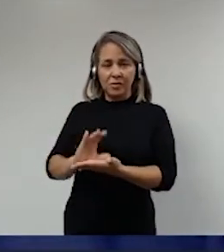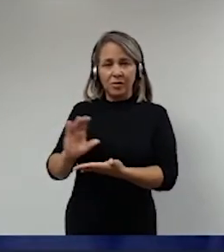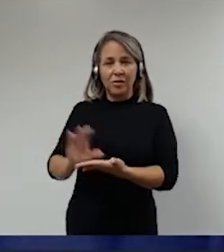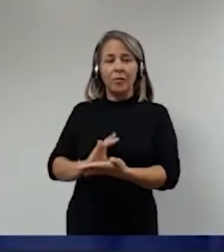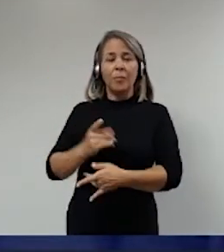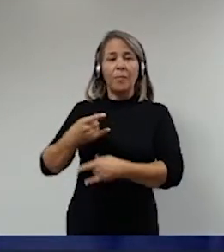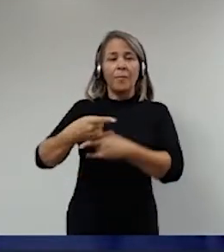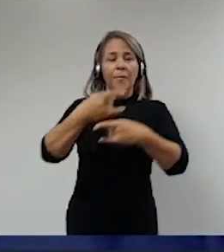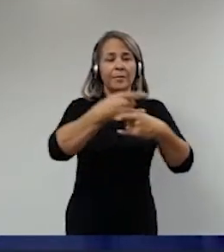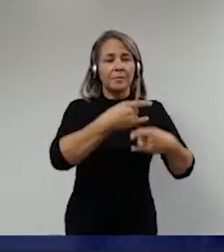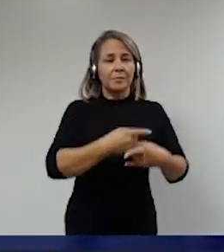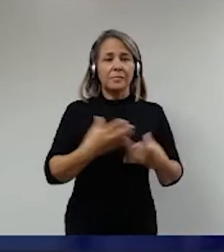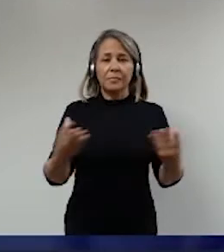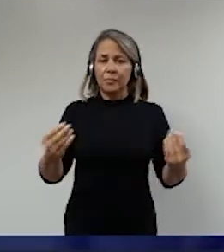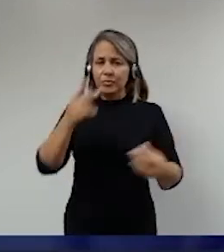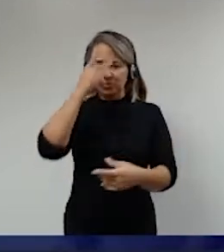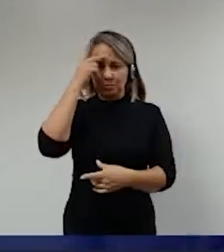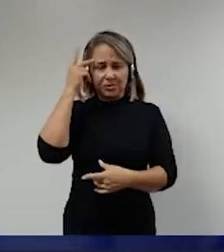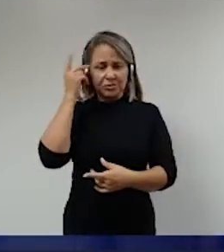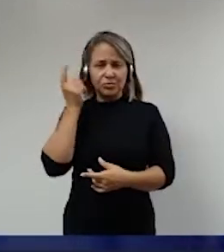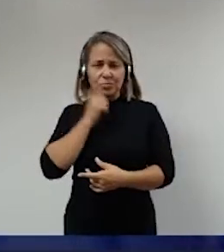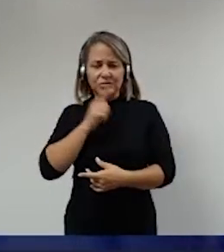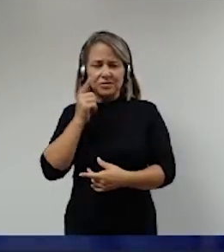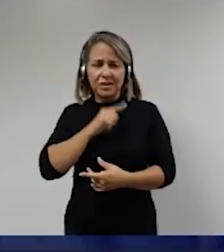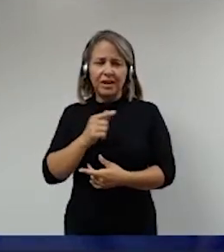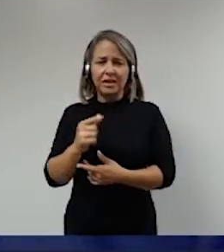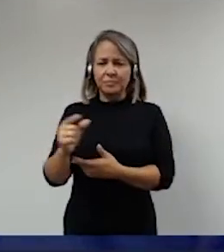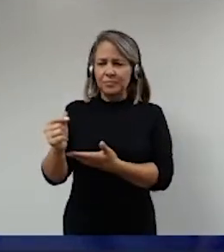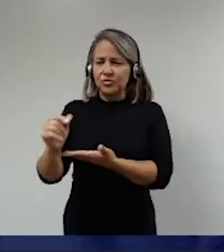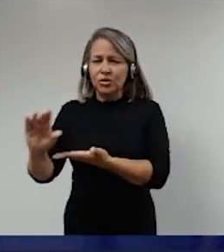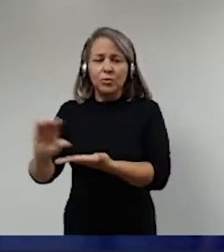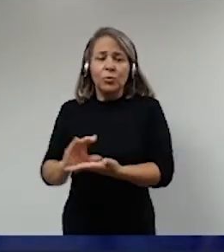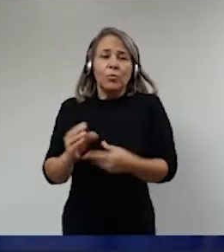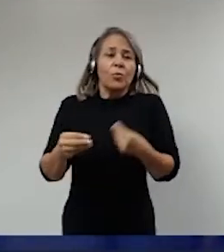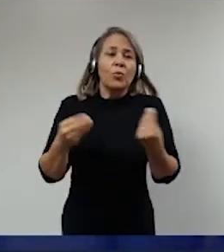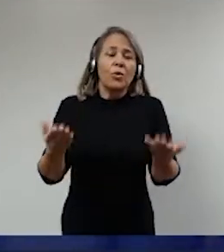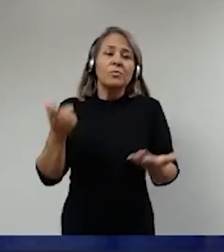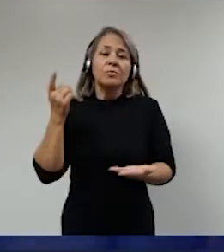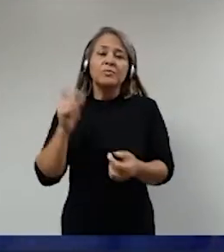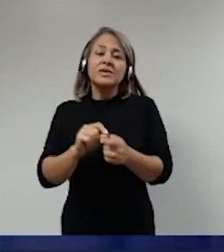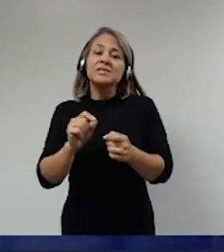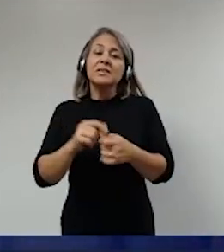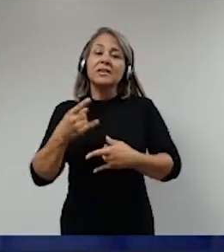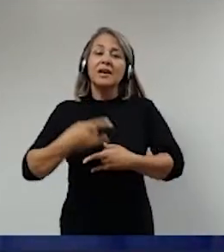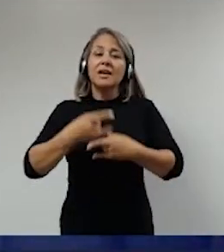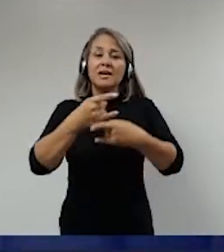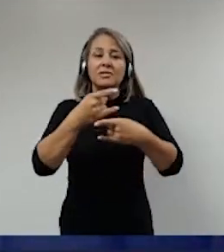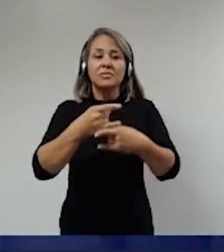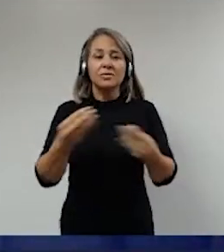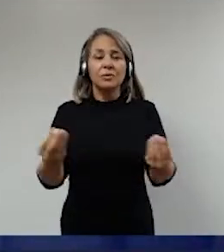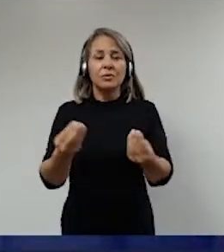né? São vários artistas fazendo lives, como é que arrecada, como é que não arrecada, né? Como é a forma de arrecadação.